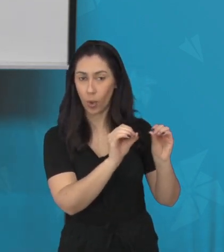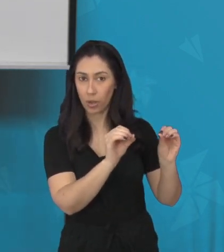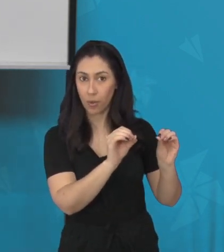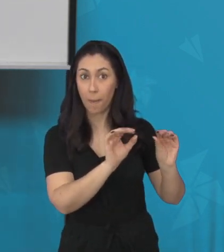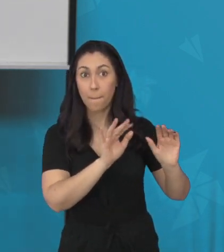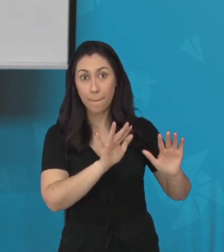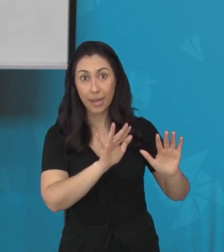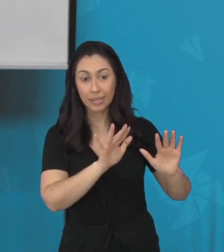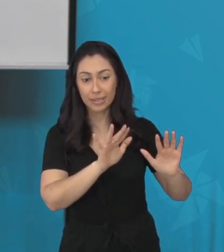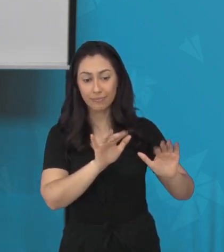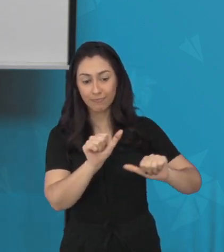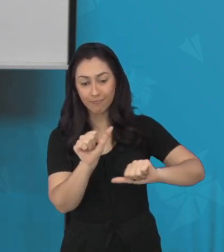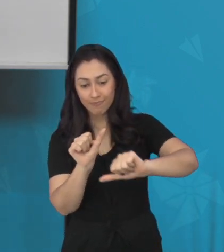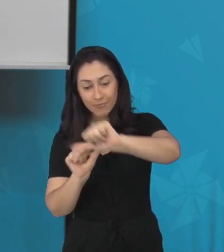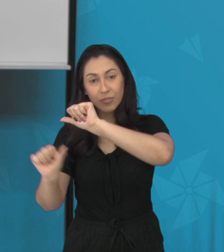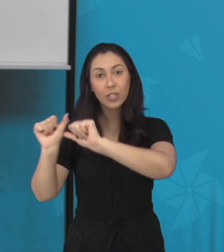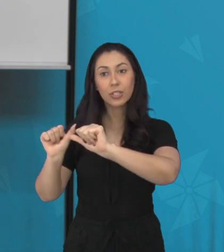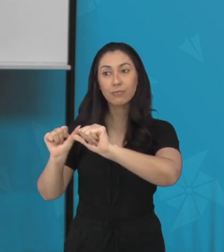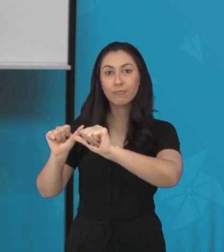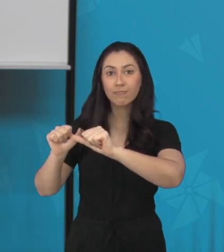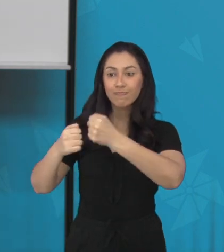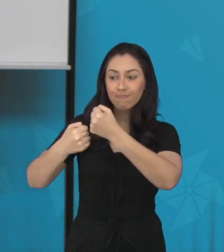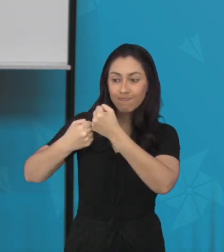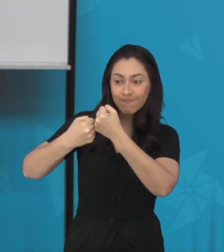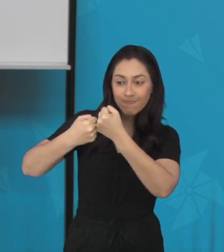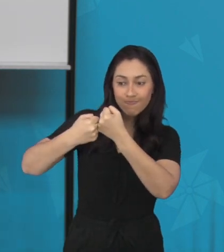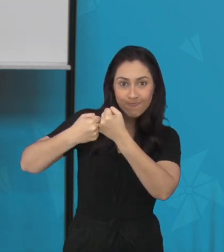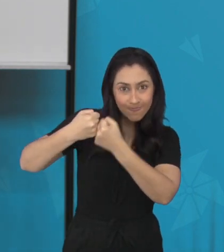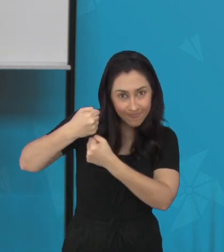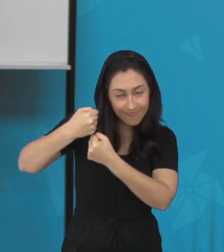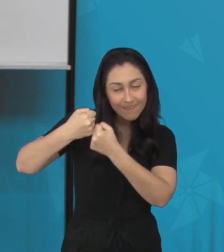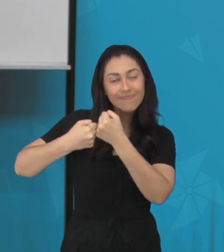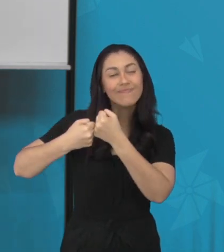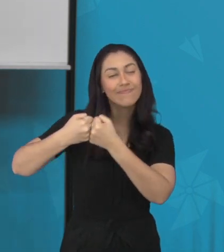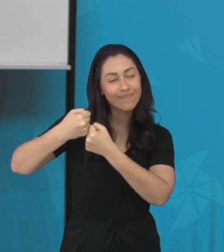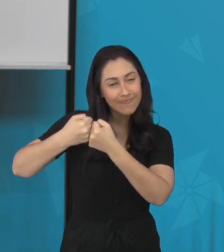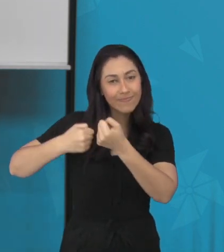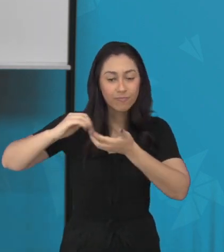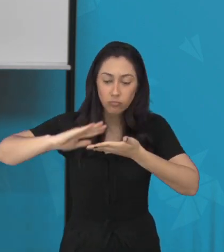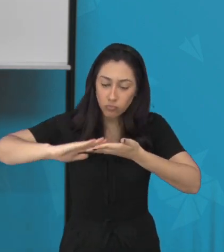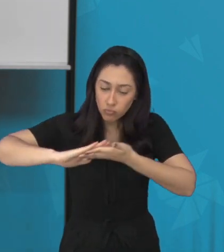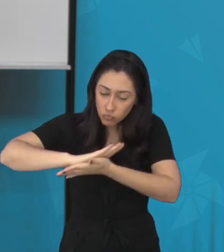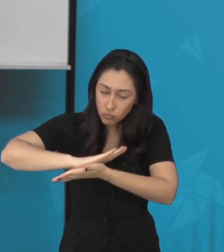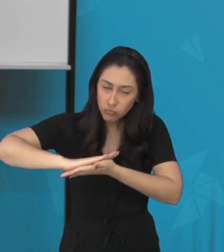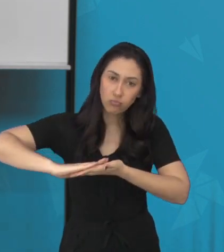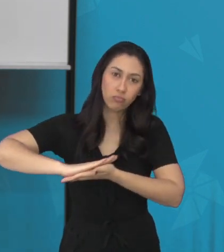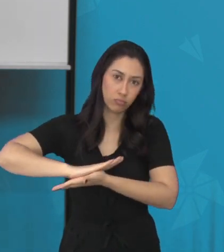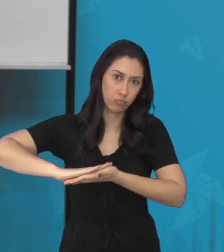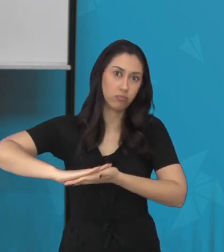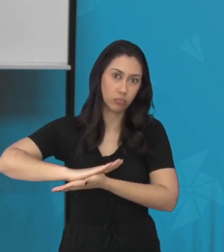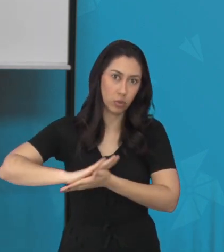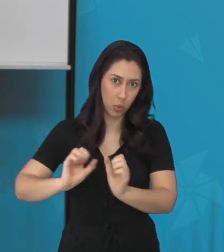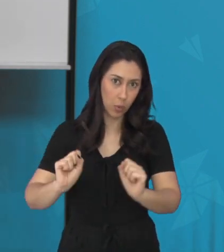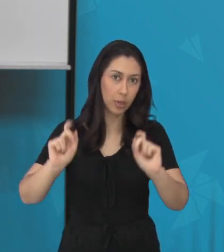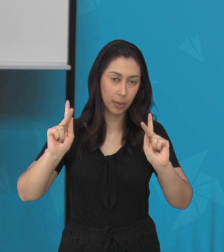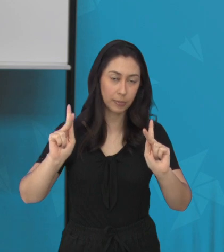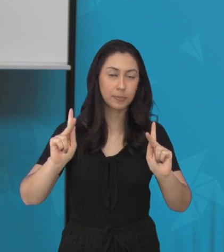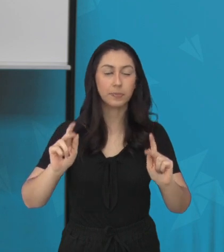dinâmica, que é o momento quando essas superfícies começam a, entre aspas, deslizar uma em relação à outra, tá